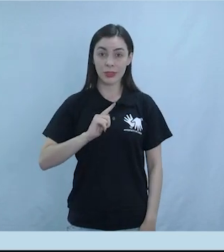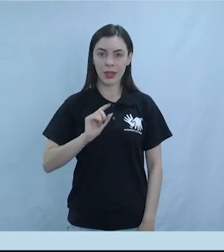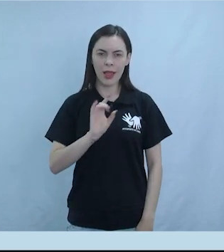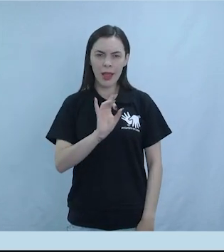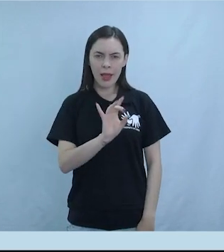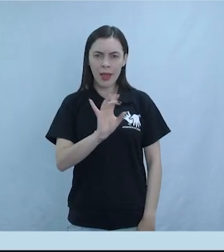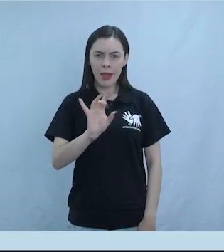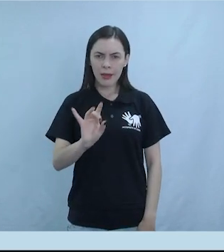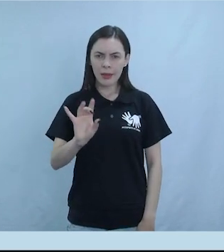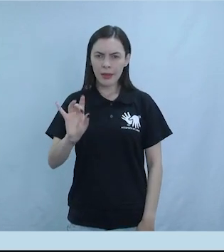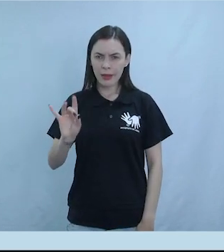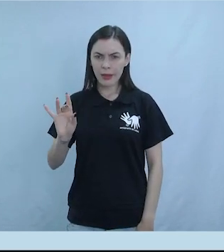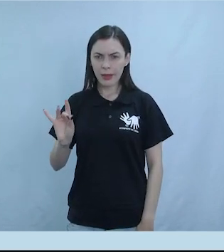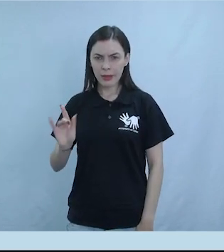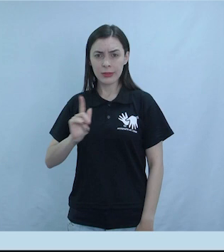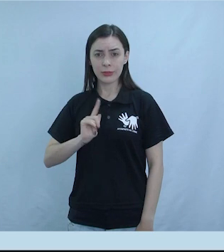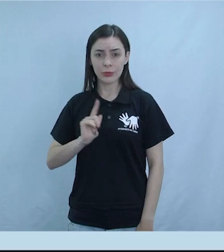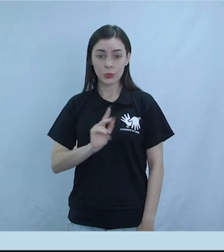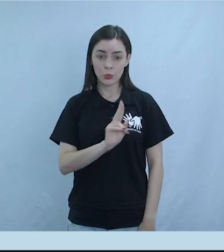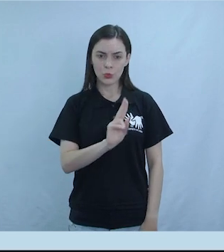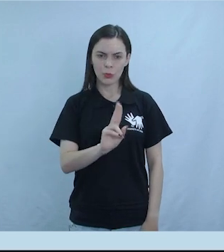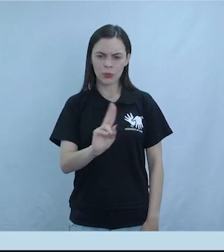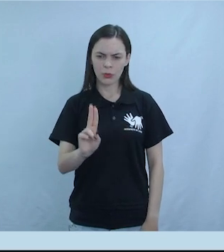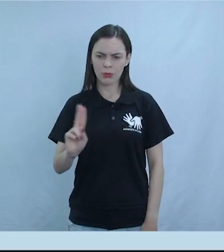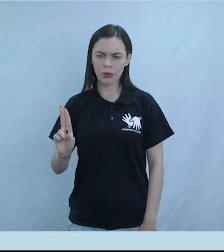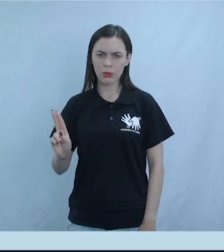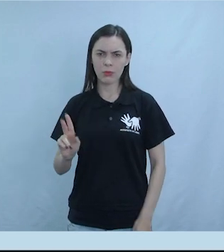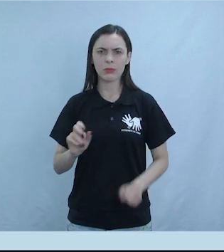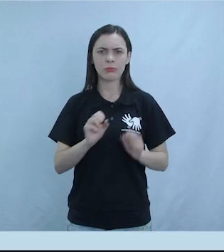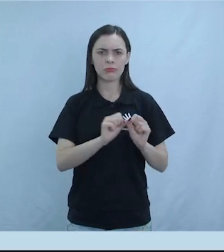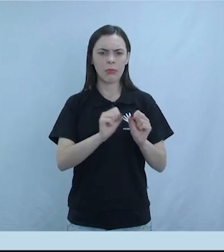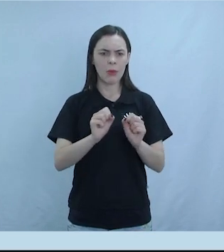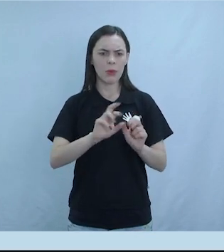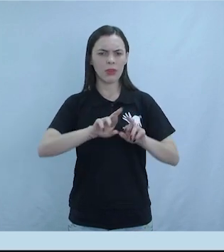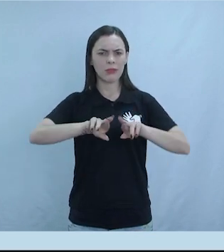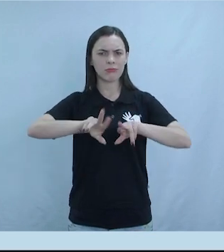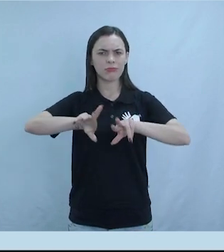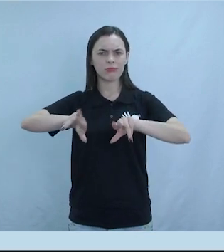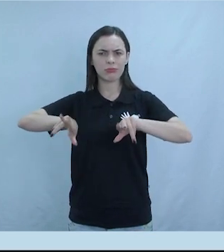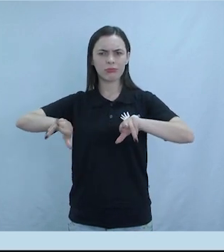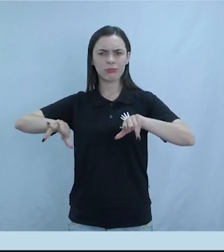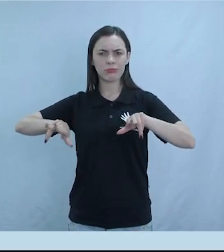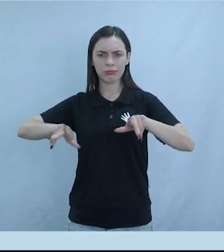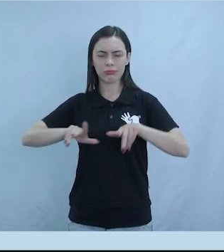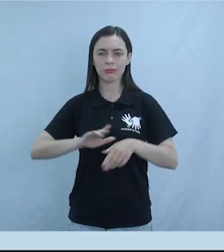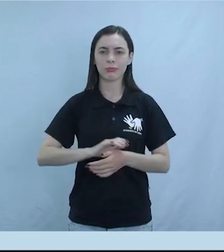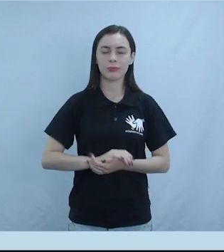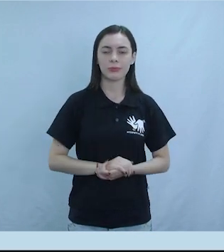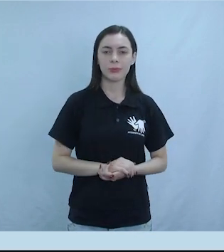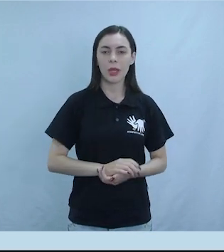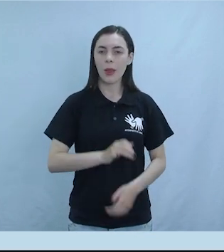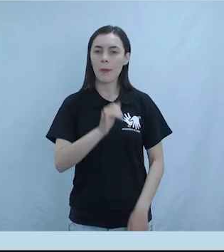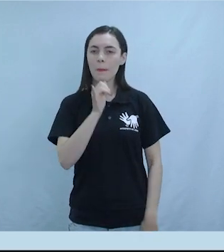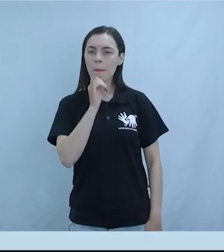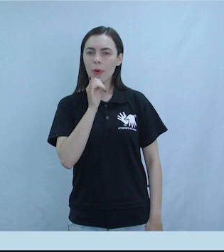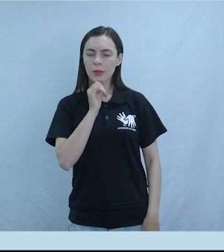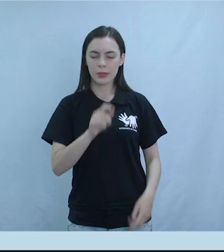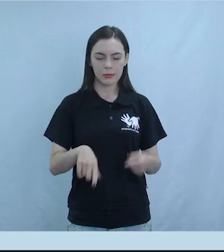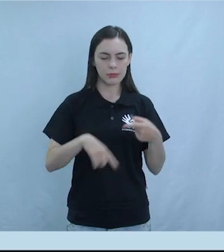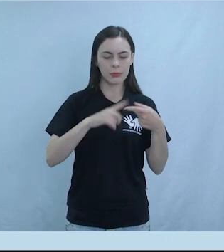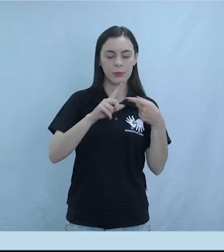Cada Bogatir tinha um nome e poderes diferentes dos outros. O